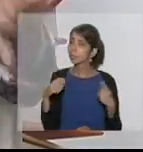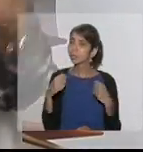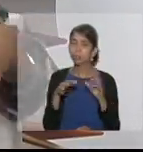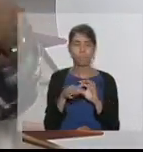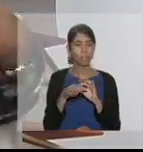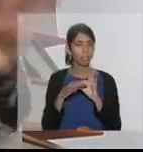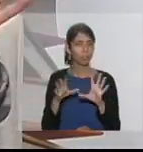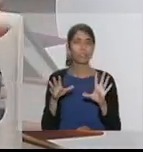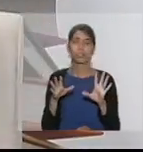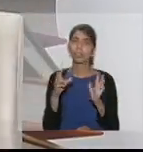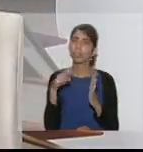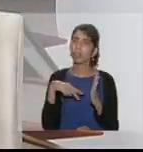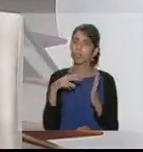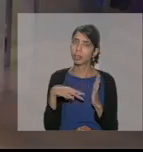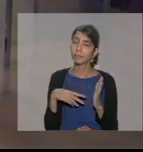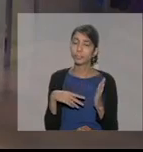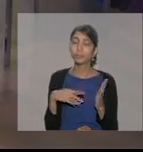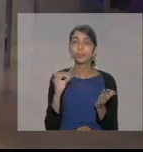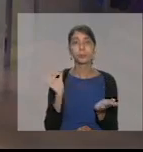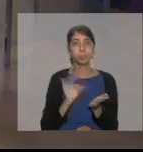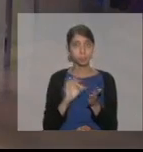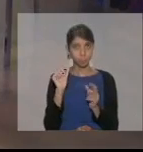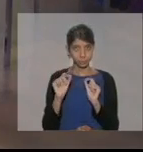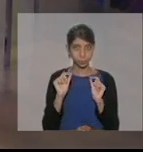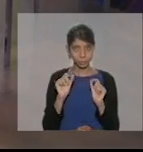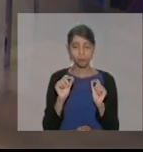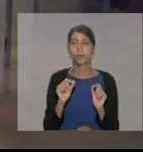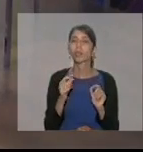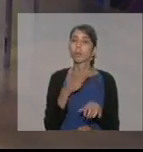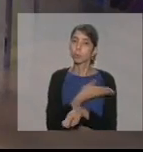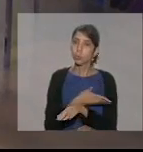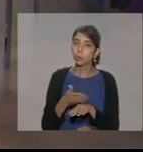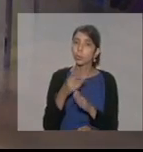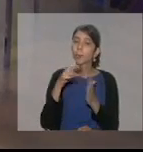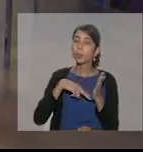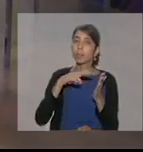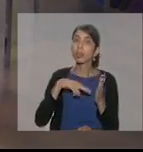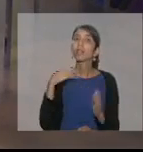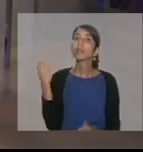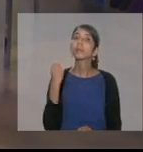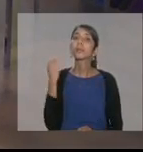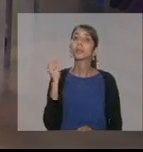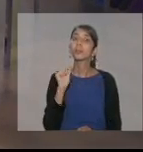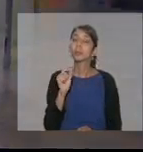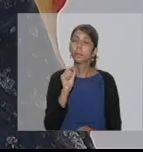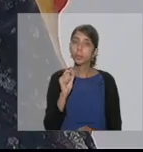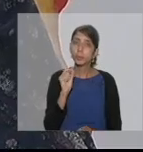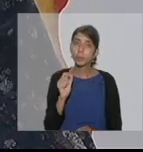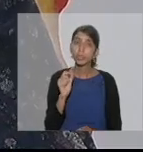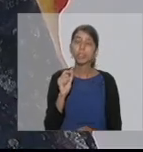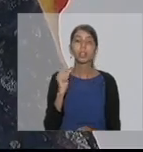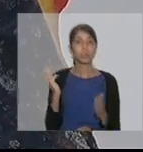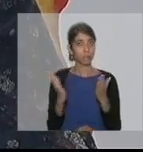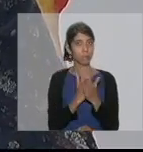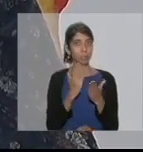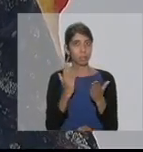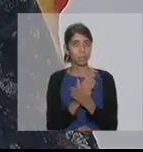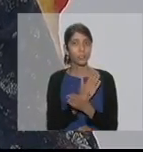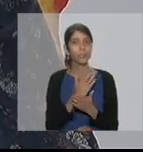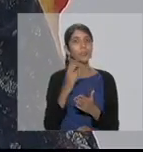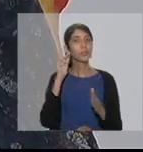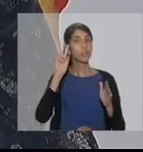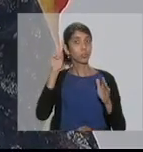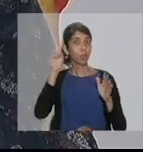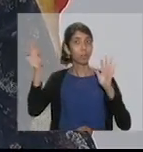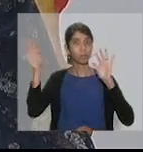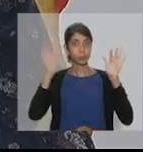deixar ele ler, leia muito. A grande verdade é que para você criar o hábito da leitura, o ideal é que seja mesmo um livro tipo ficção,